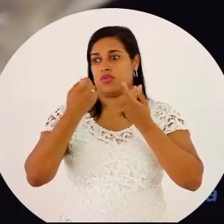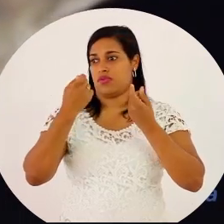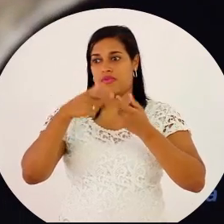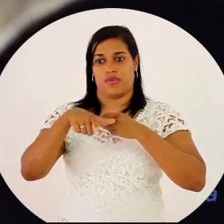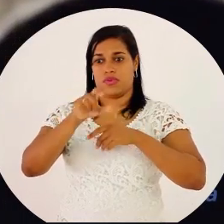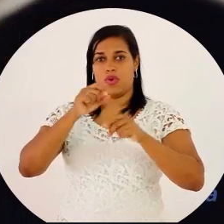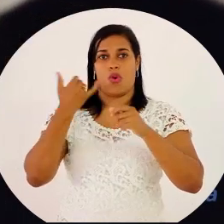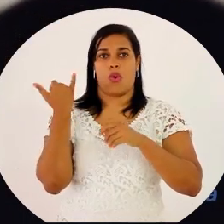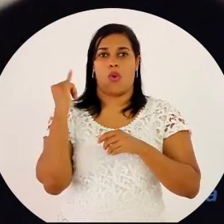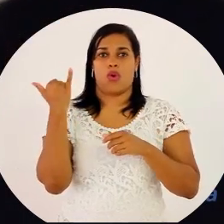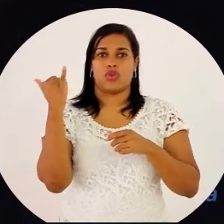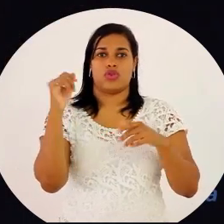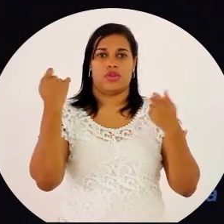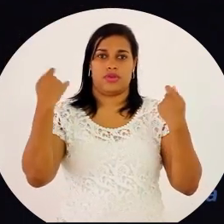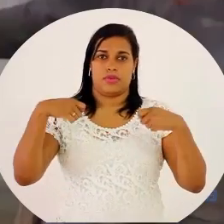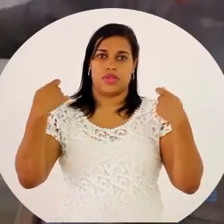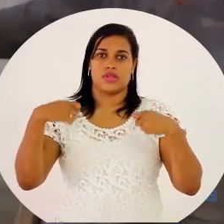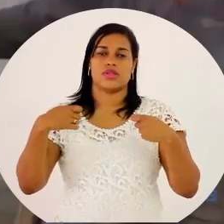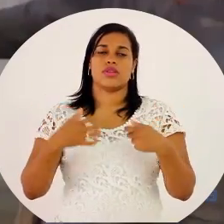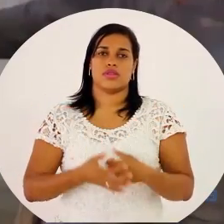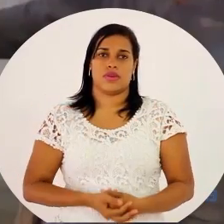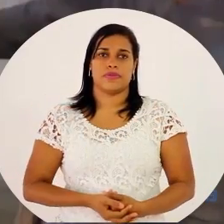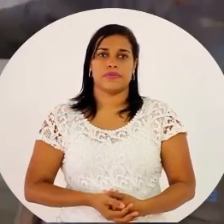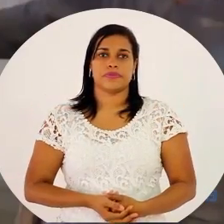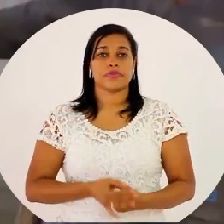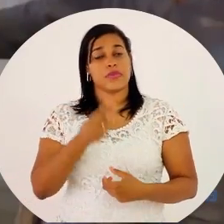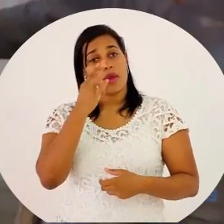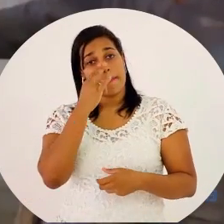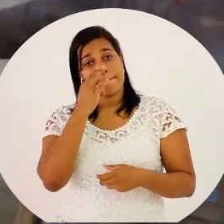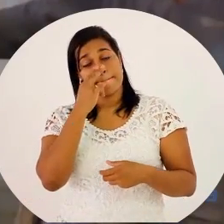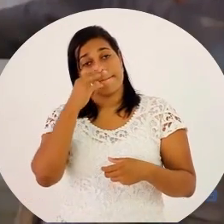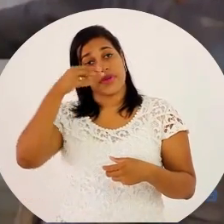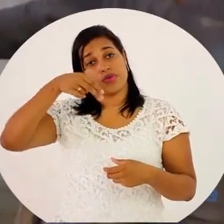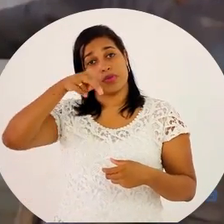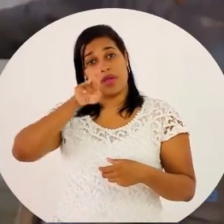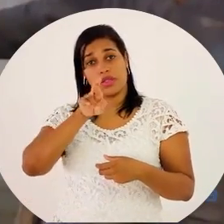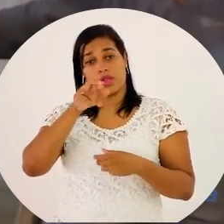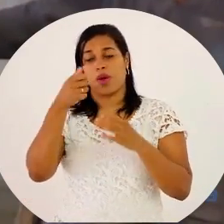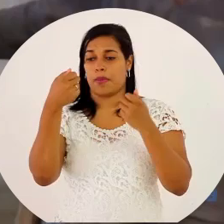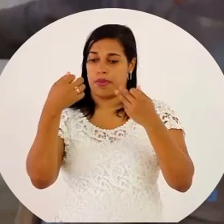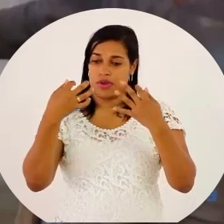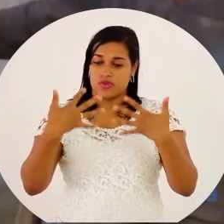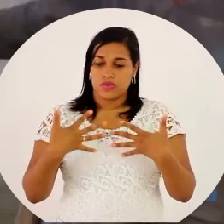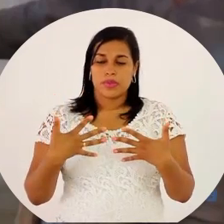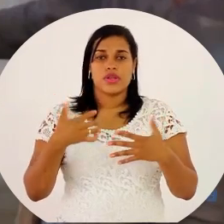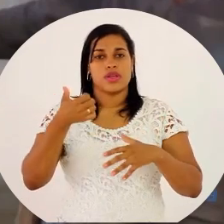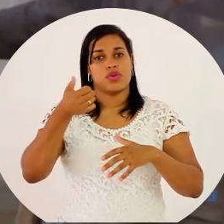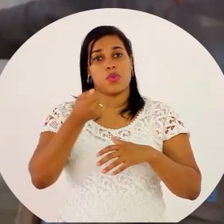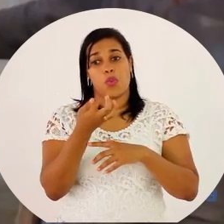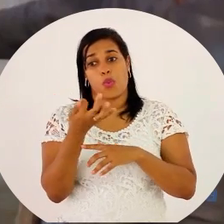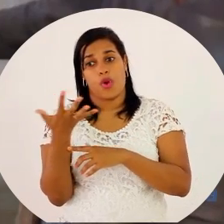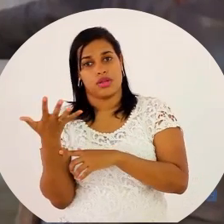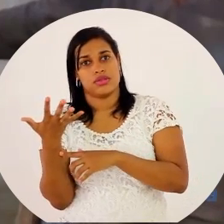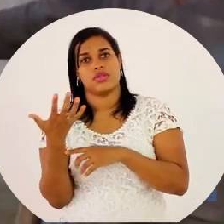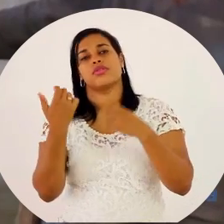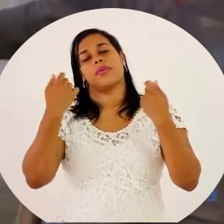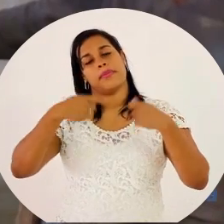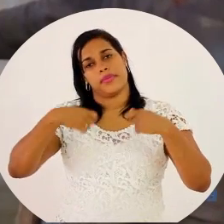determinar o controle necessário. Então, mesmo a norma pedindo que a gente faça uma avaliação qualitativa, você vai ter que